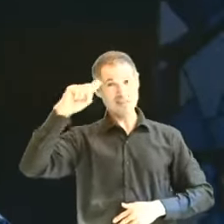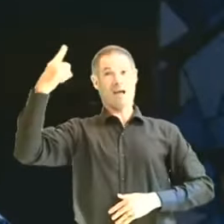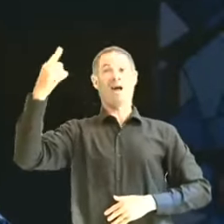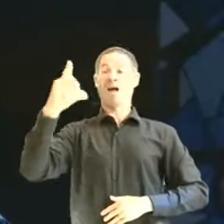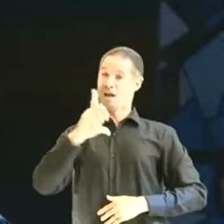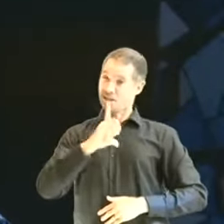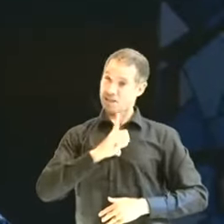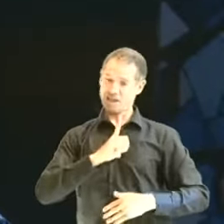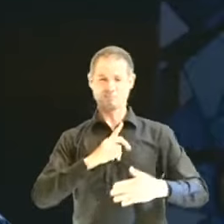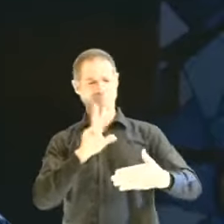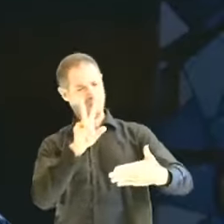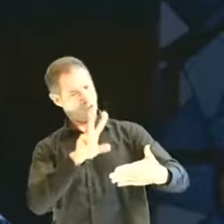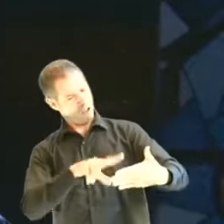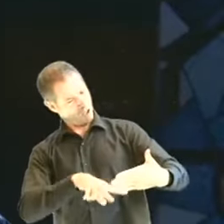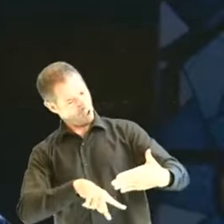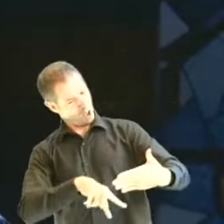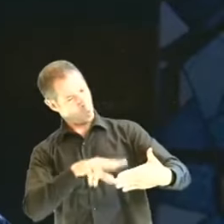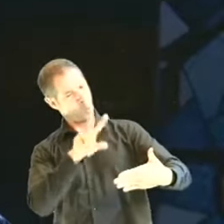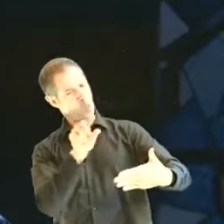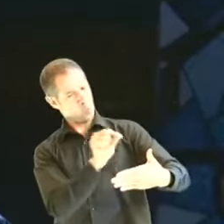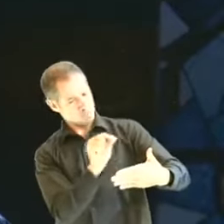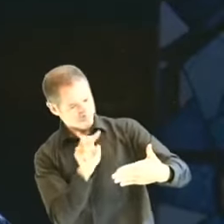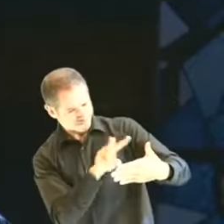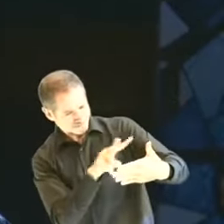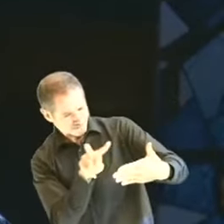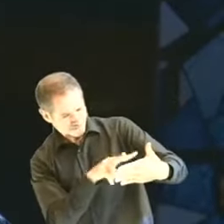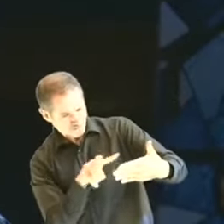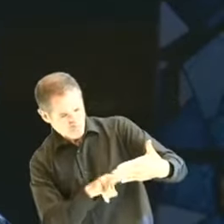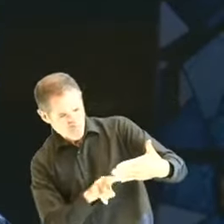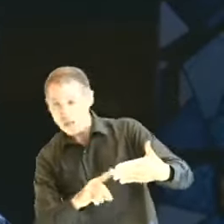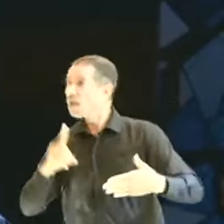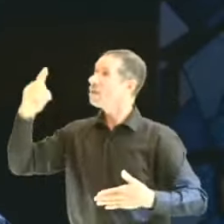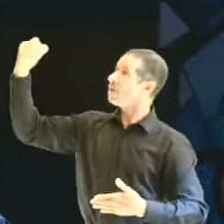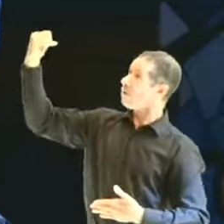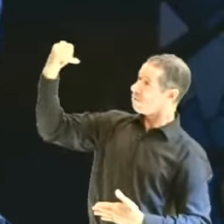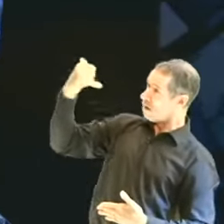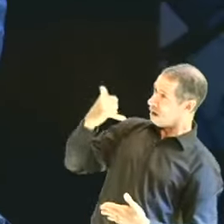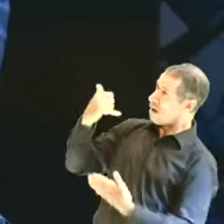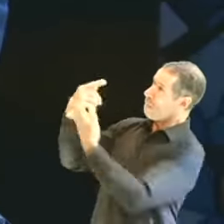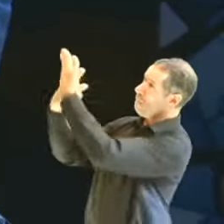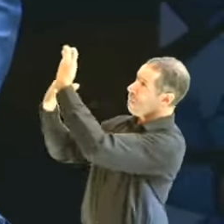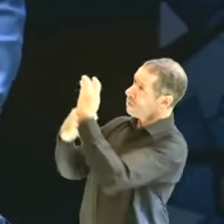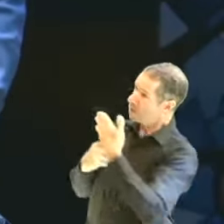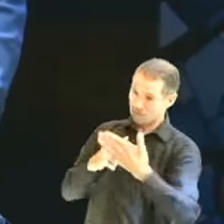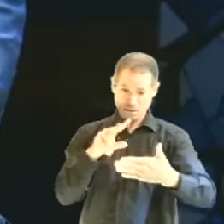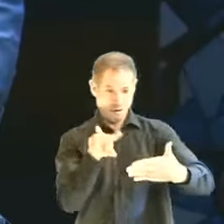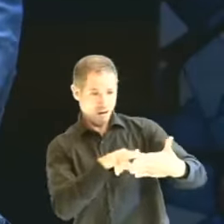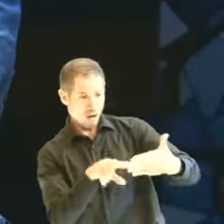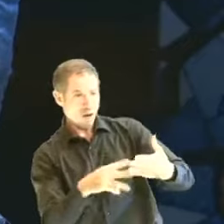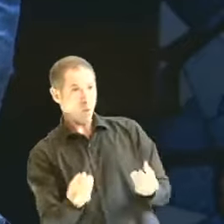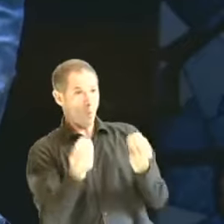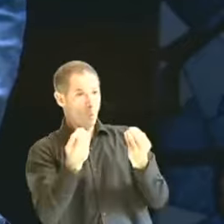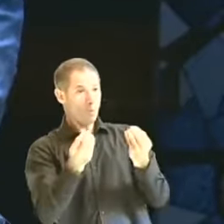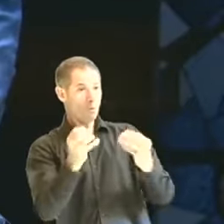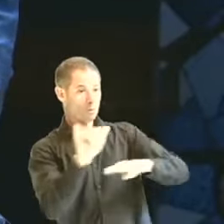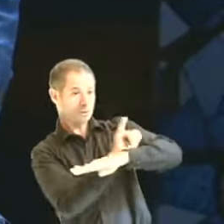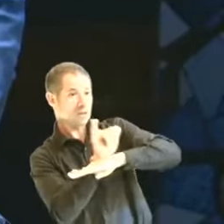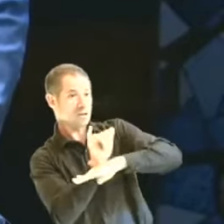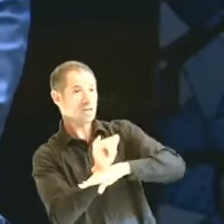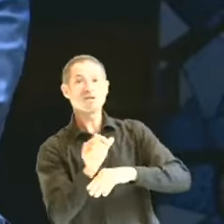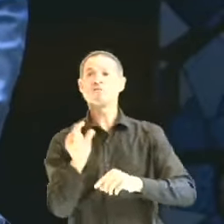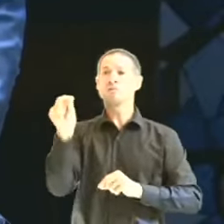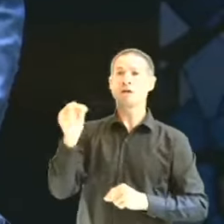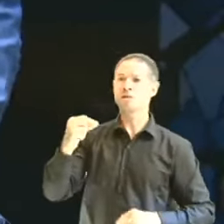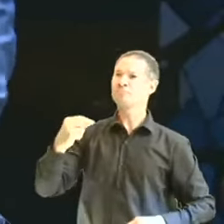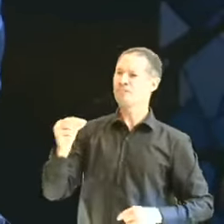é que ele está lendo as Escrituras e Deus está falando com ele, está mostrando para ele como ele age, com quem ele é, o